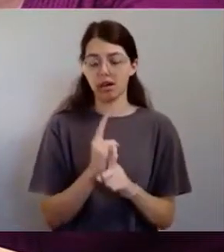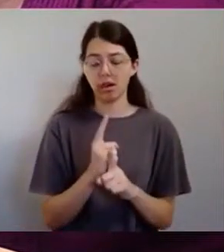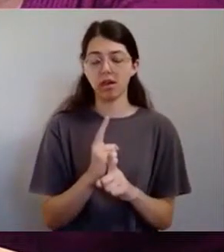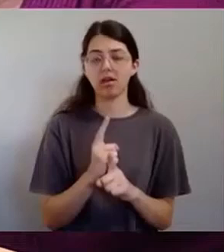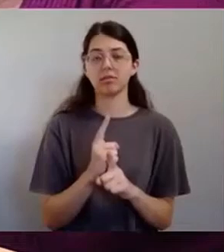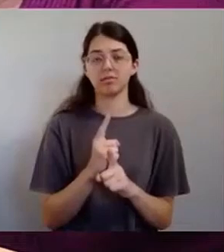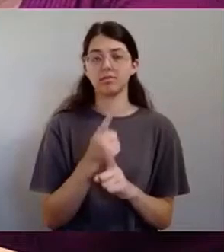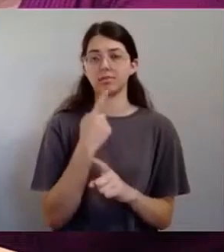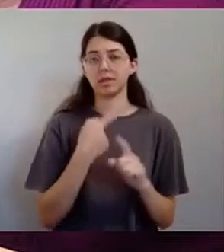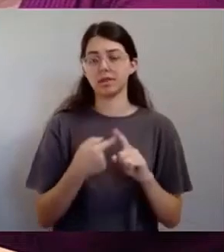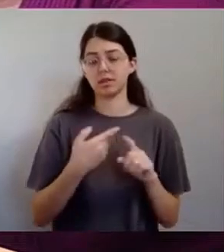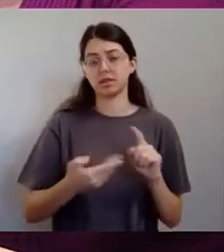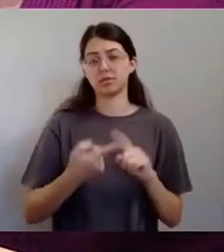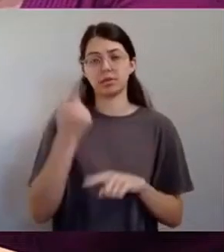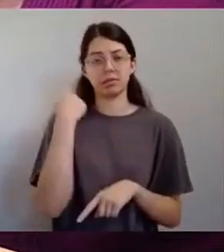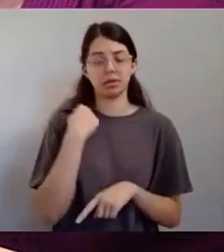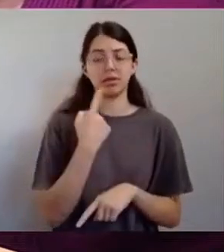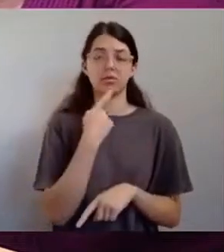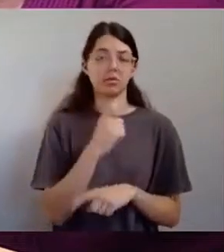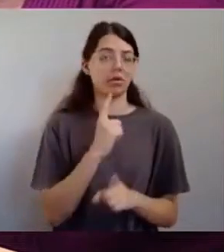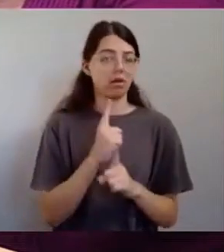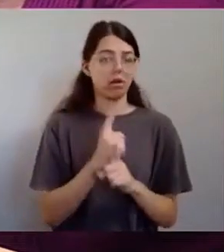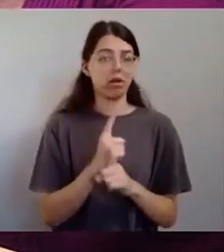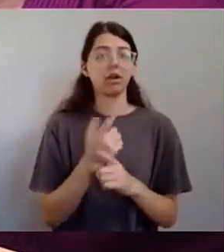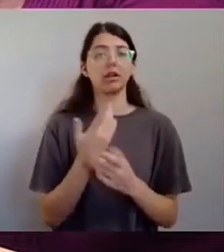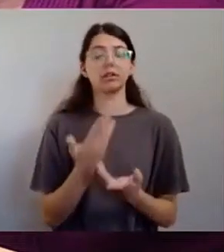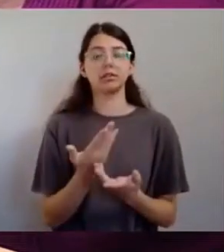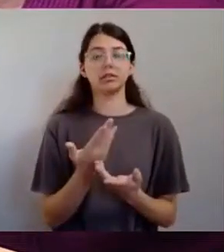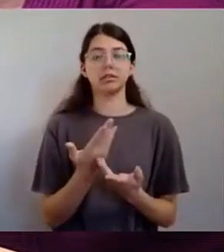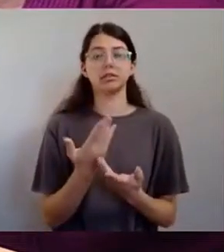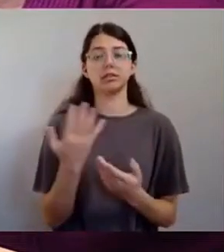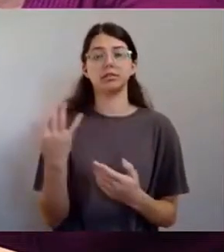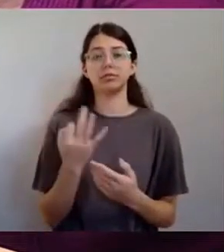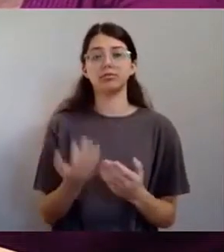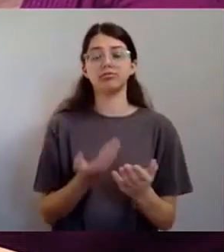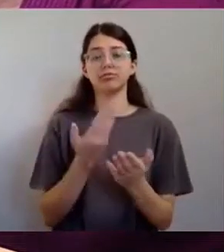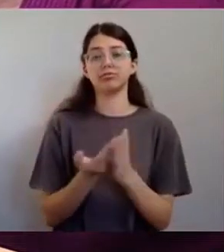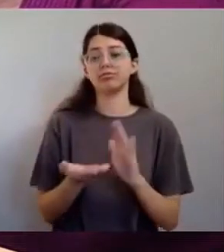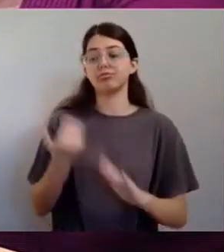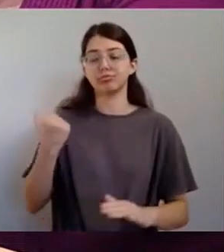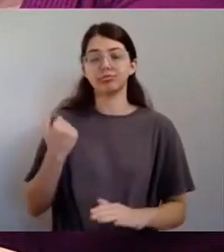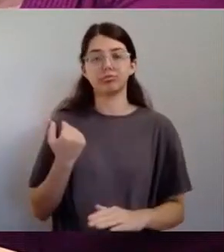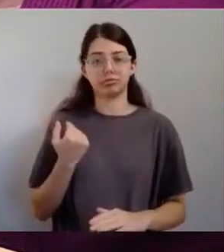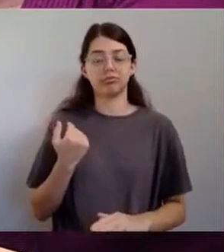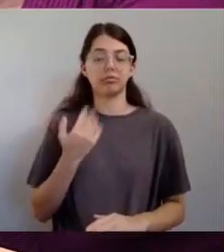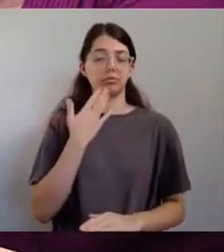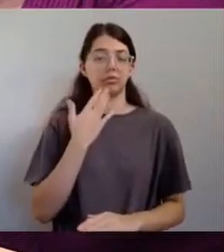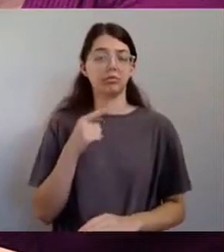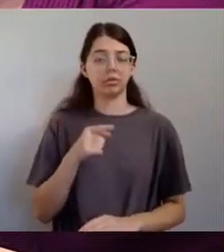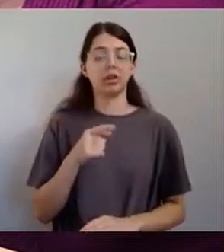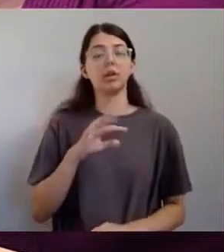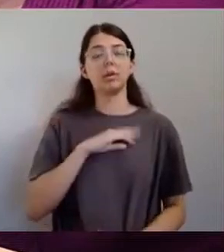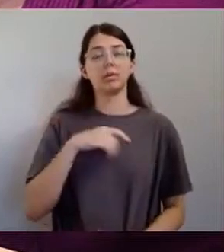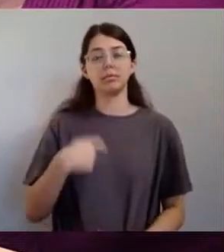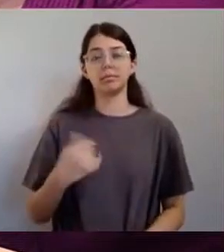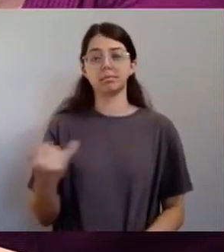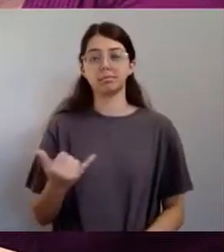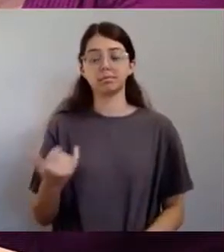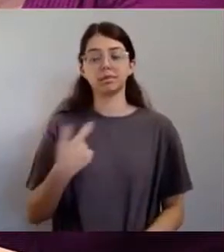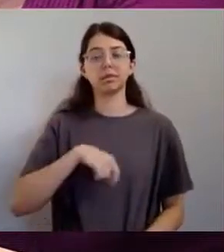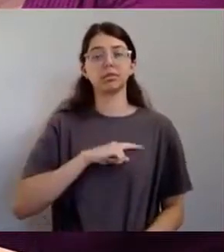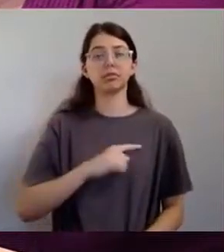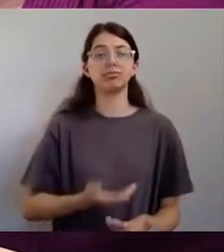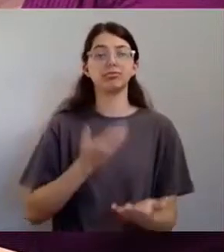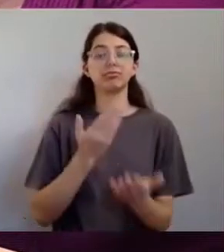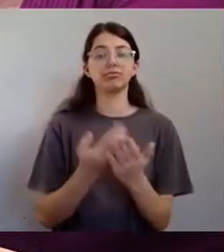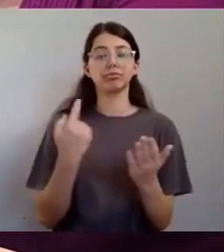semana passada e que motivou até a retirada de uma proposta, que é, Sr. Vice-Presidente, temos uma proposta que nos pede a